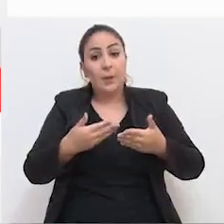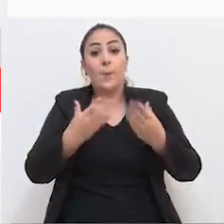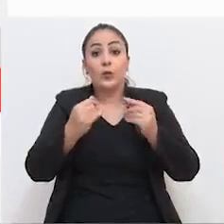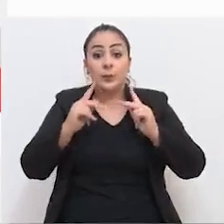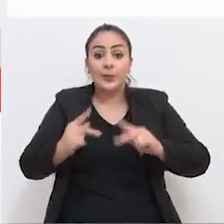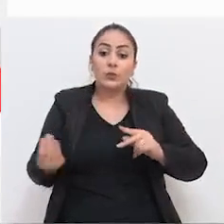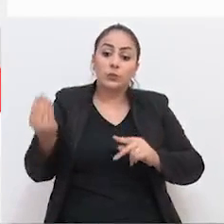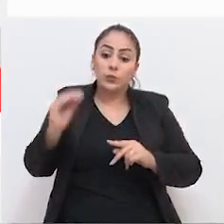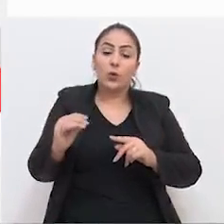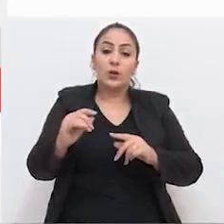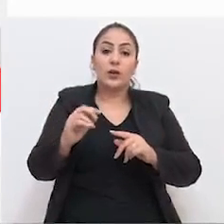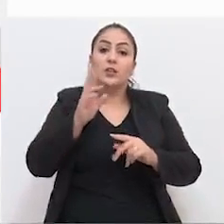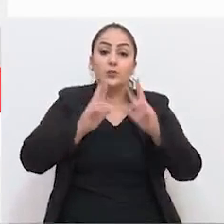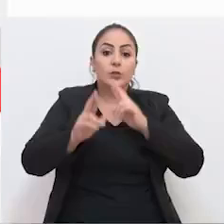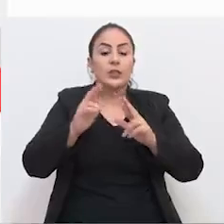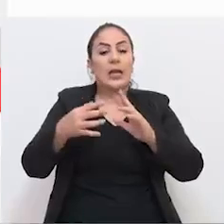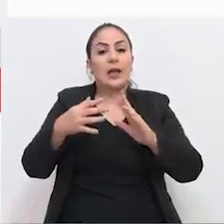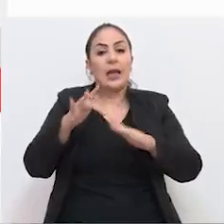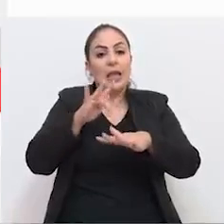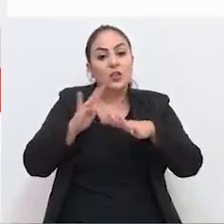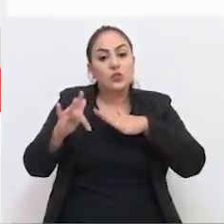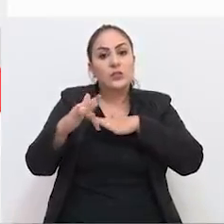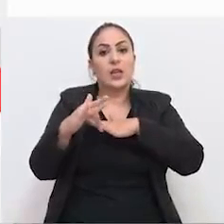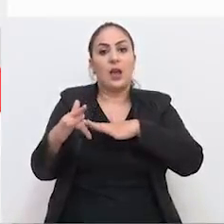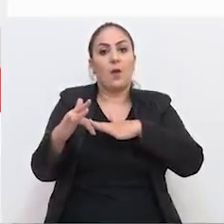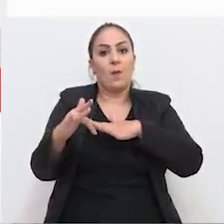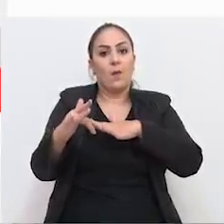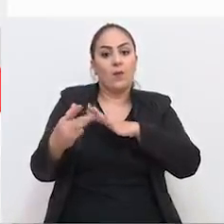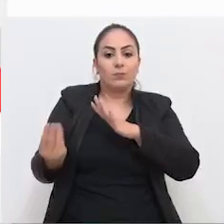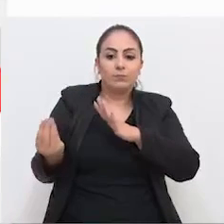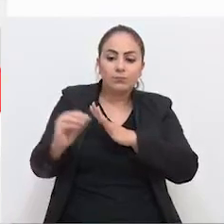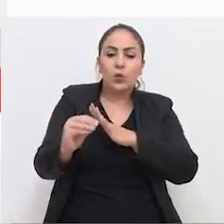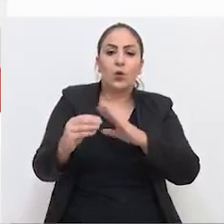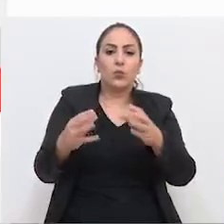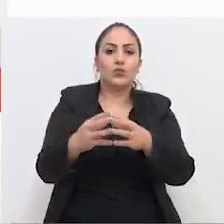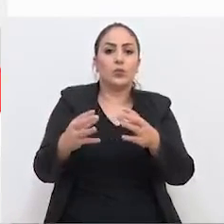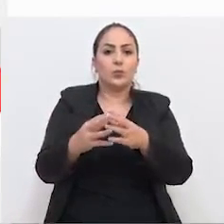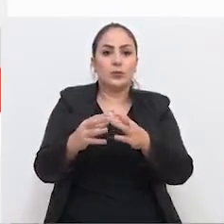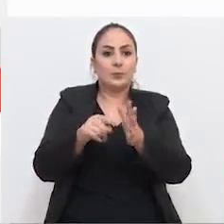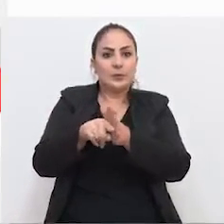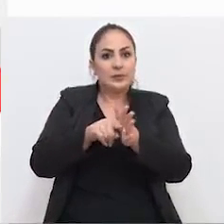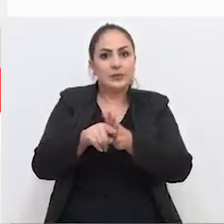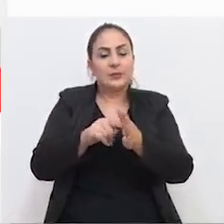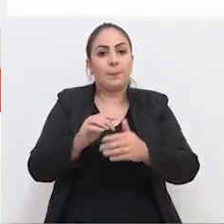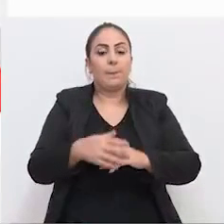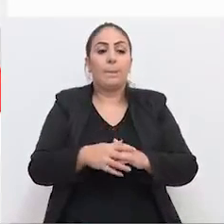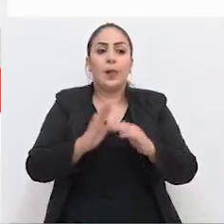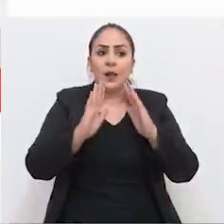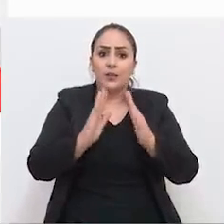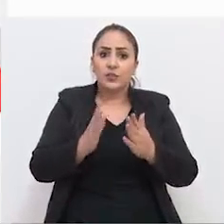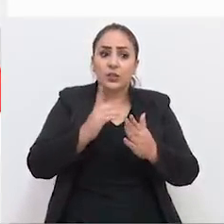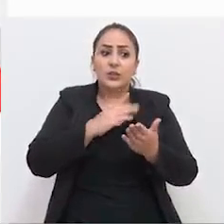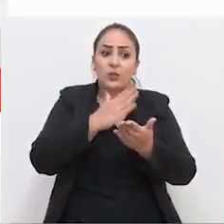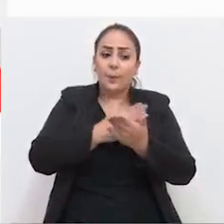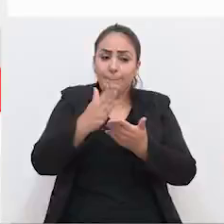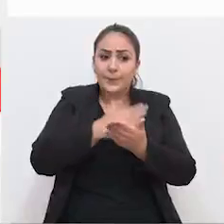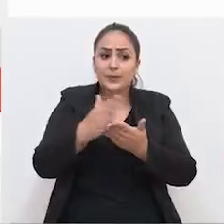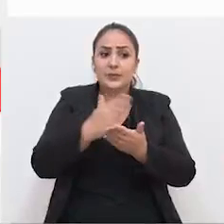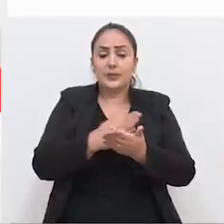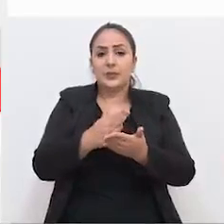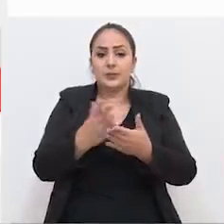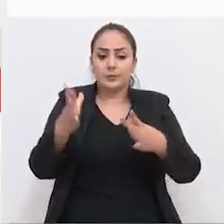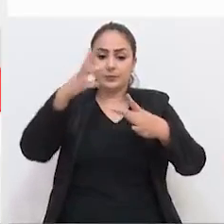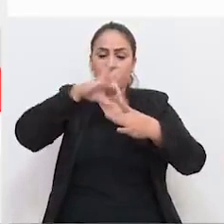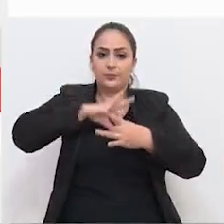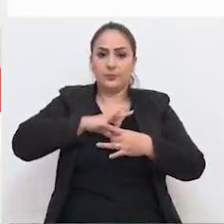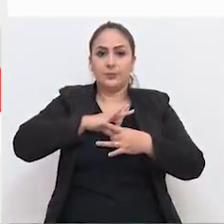postam o resultado dos seus testes nas redes sociais, marcam a equipe da pesquisa. Então, essa pesquisa já está começando a